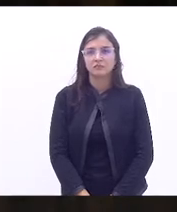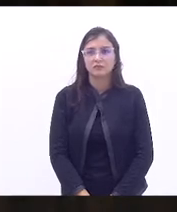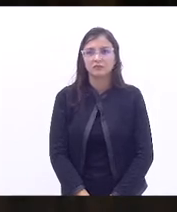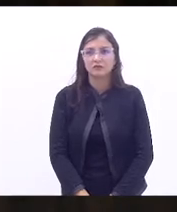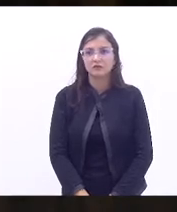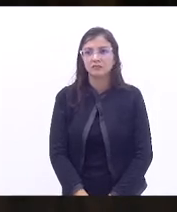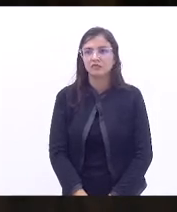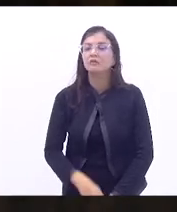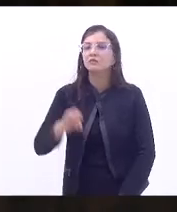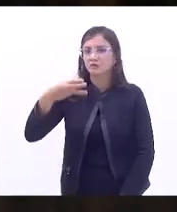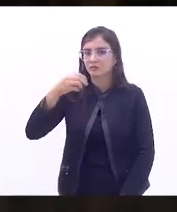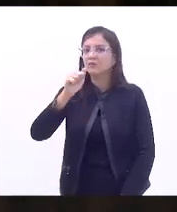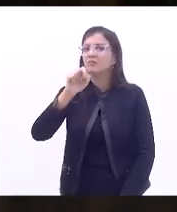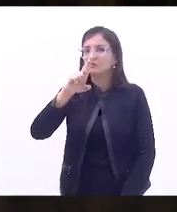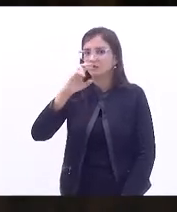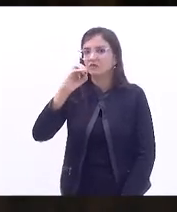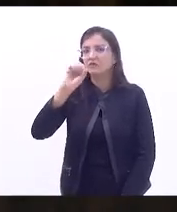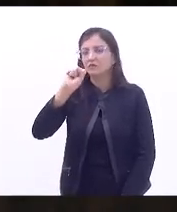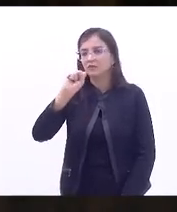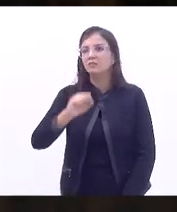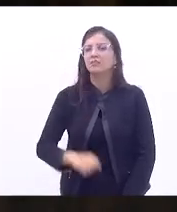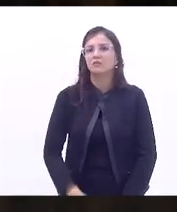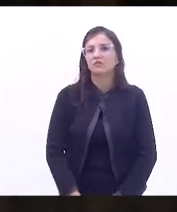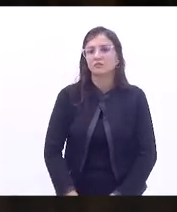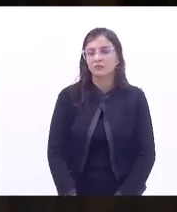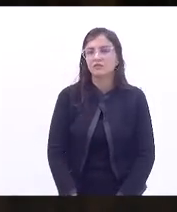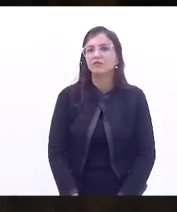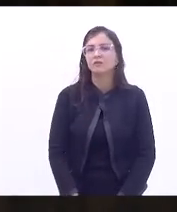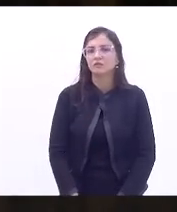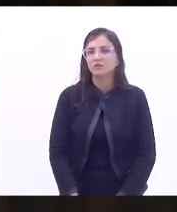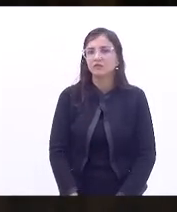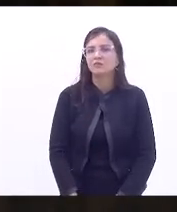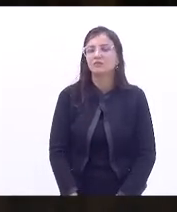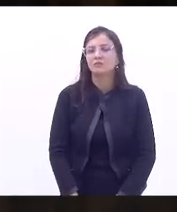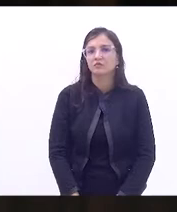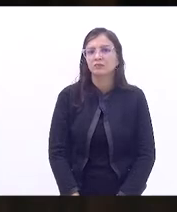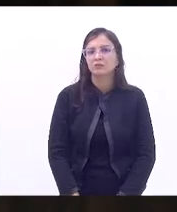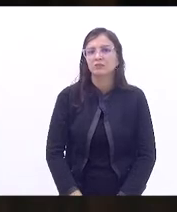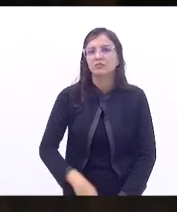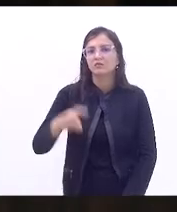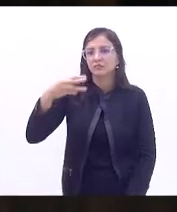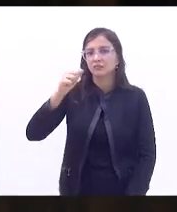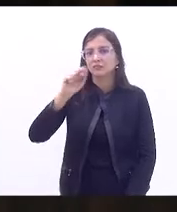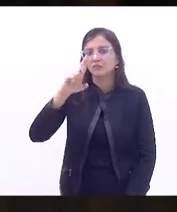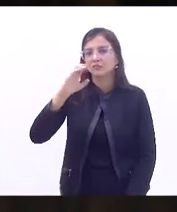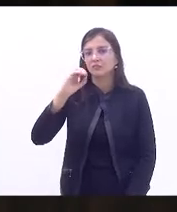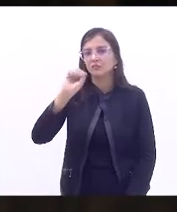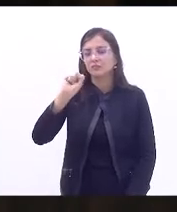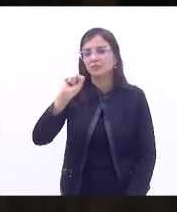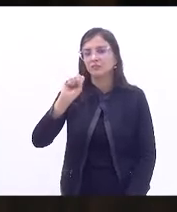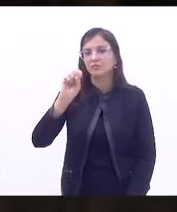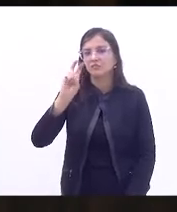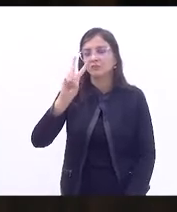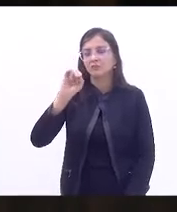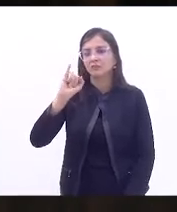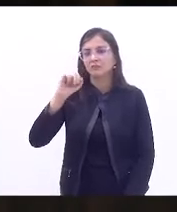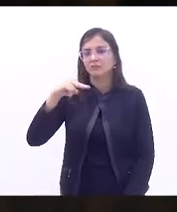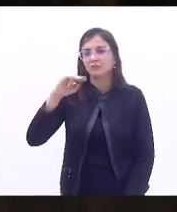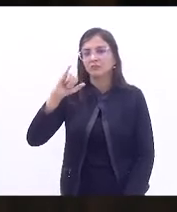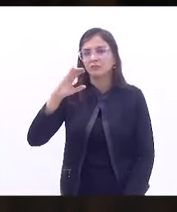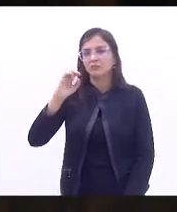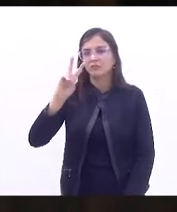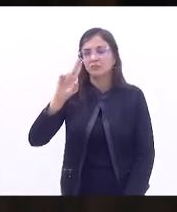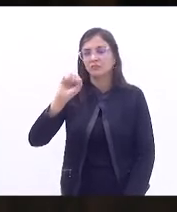Deputado Marcos Miller. Deputado Marcos Miller. Deputado Marcos Vinícius. Deputado Marcos Vinícius. Deputado